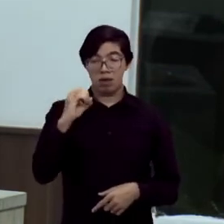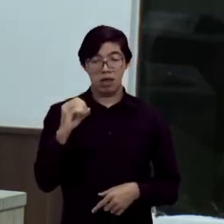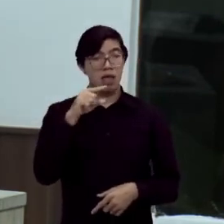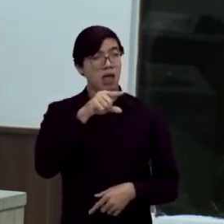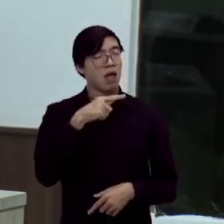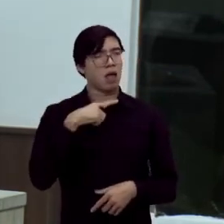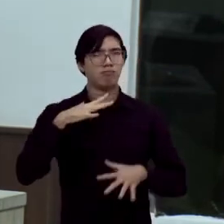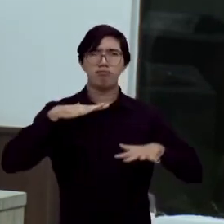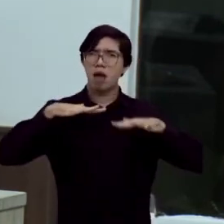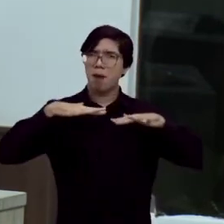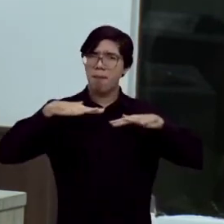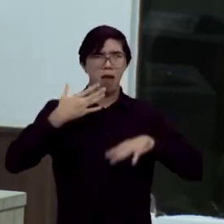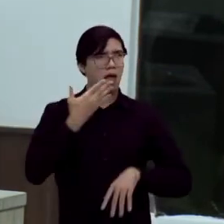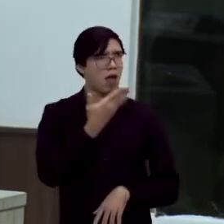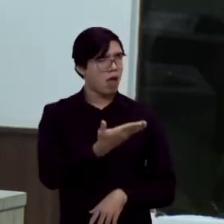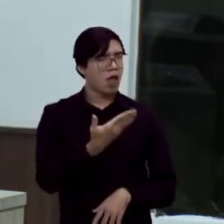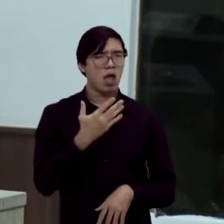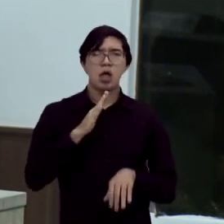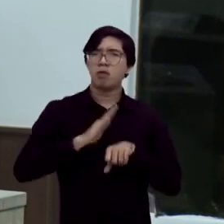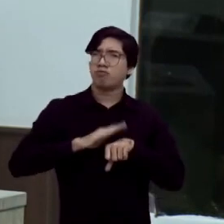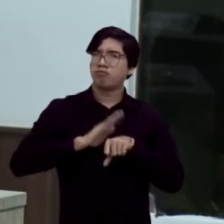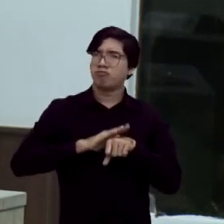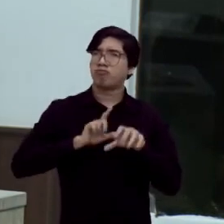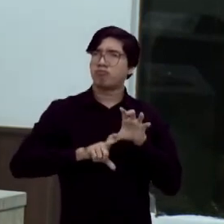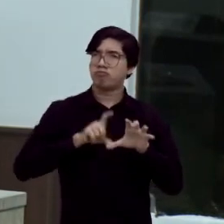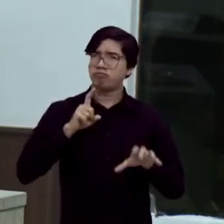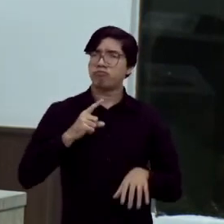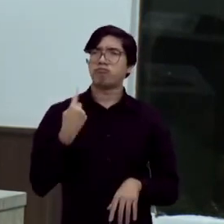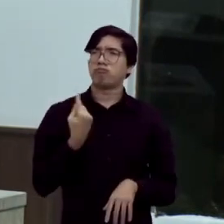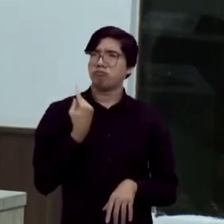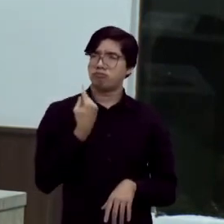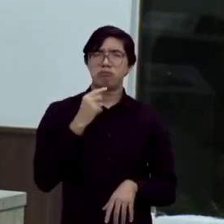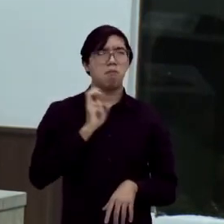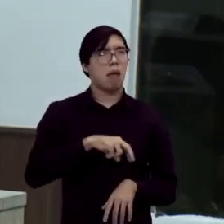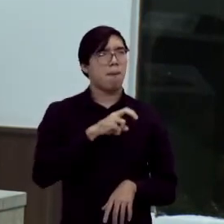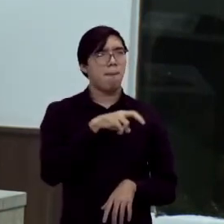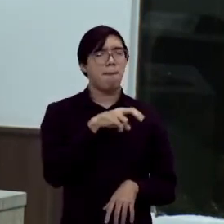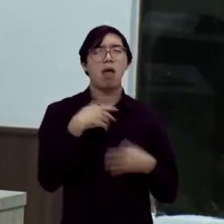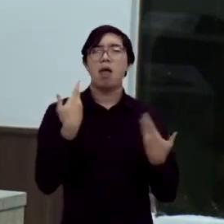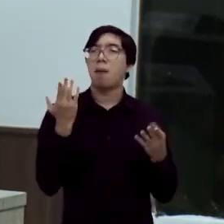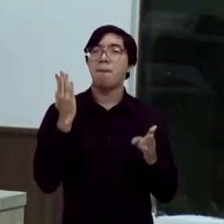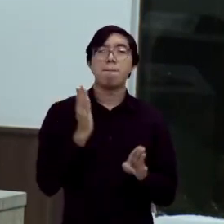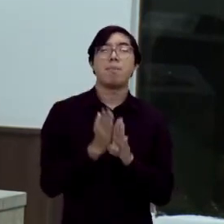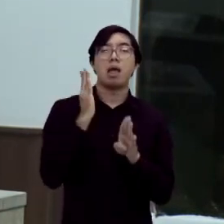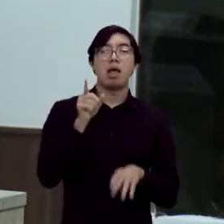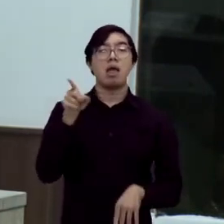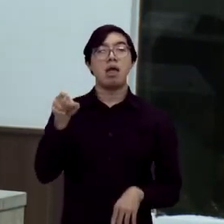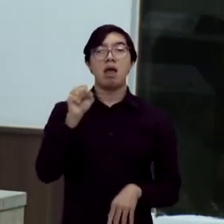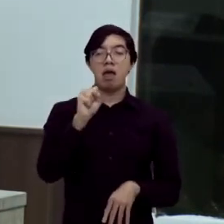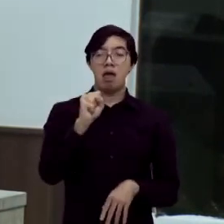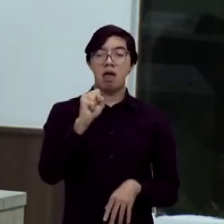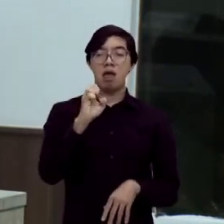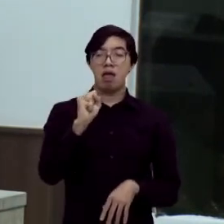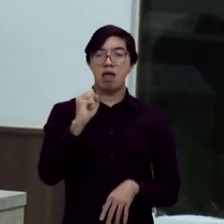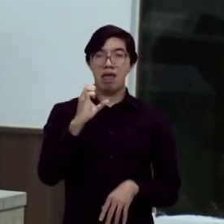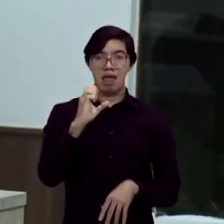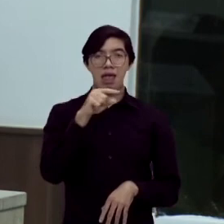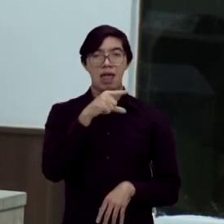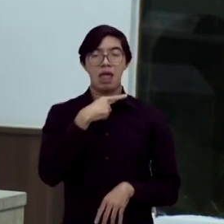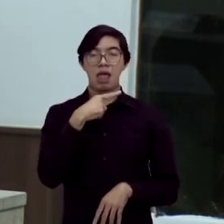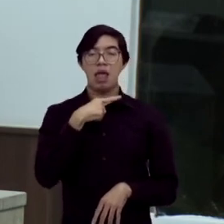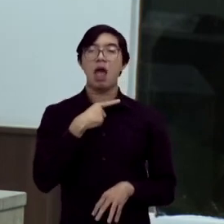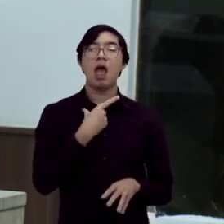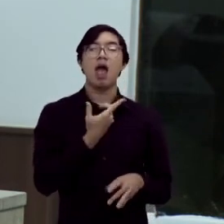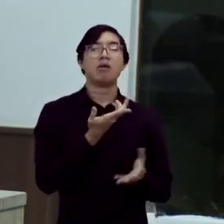anda sozinha, graças aos serviços que o SESC presta na cidade de Fortaleza. Então, eu queria